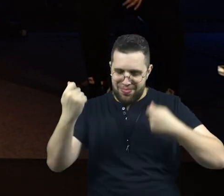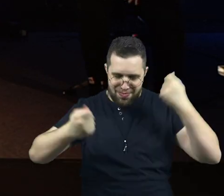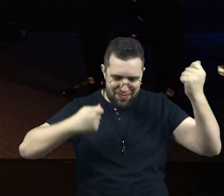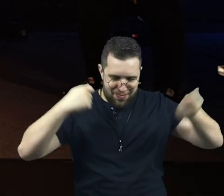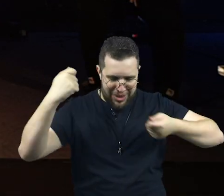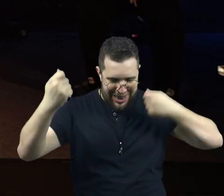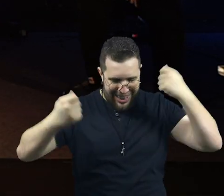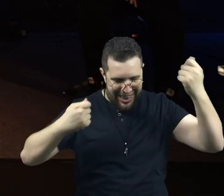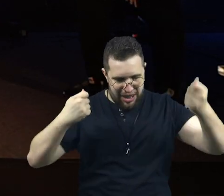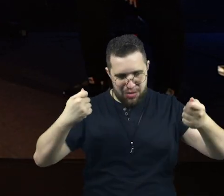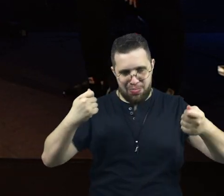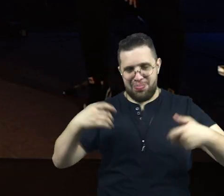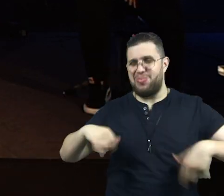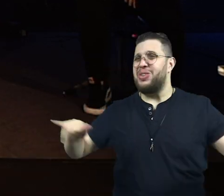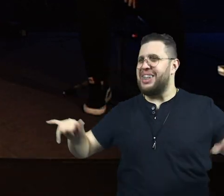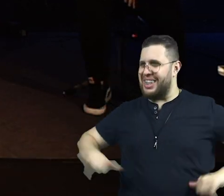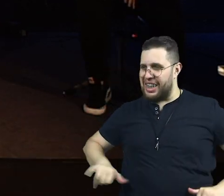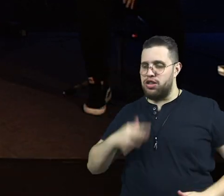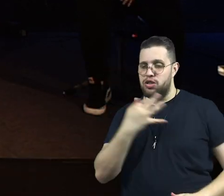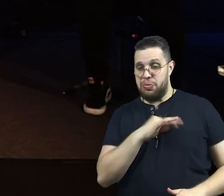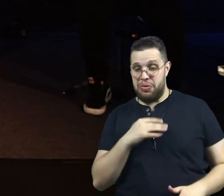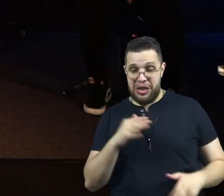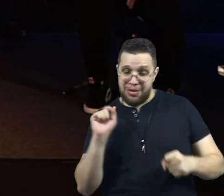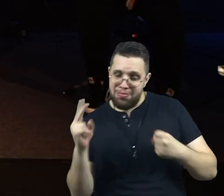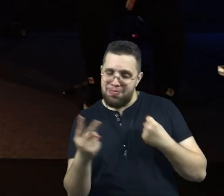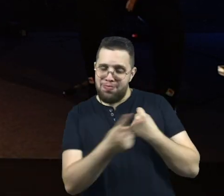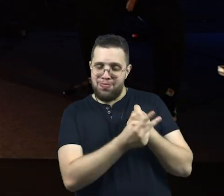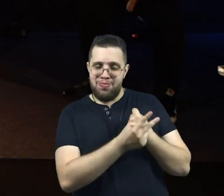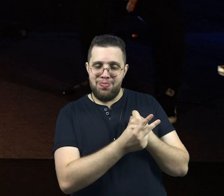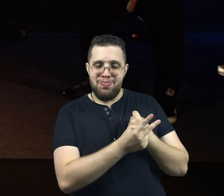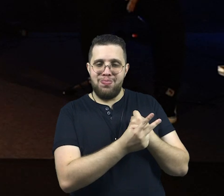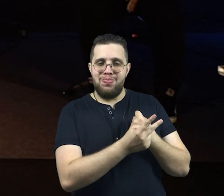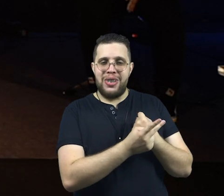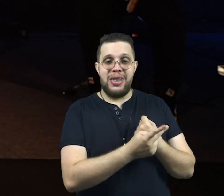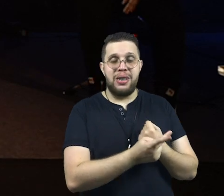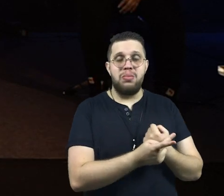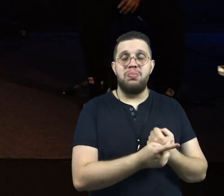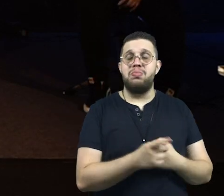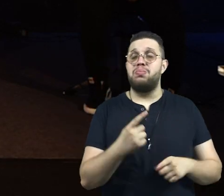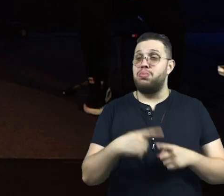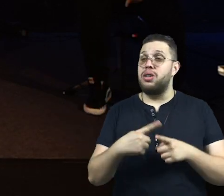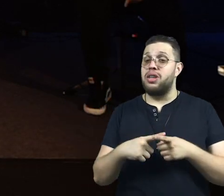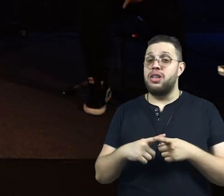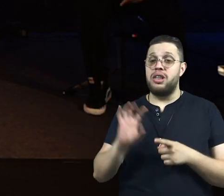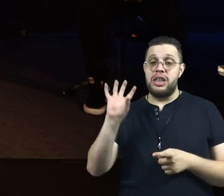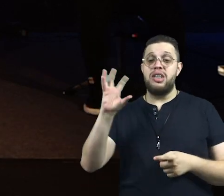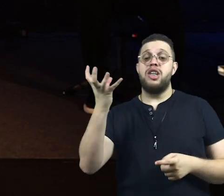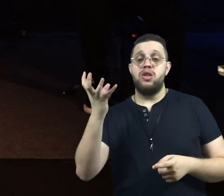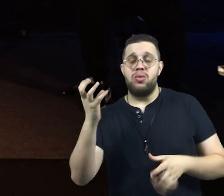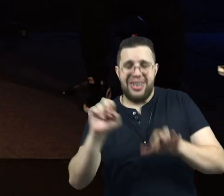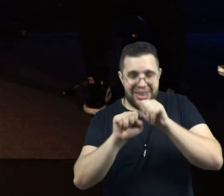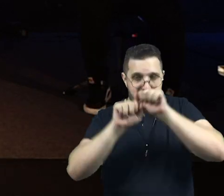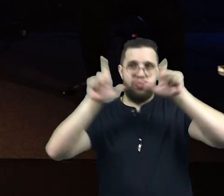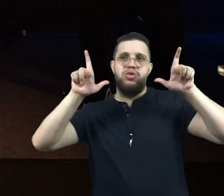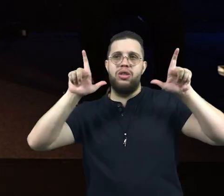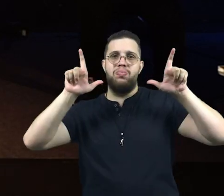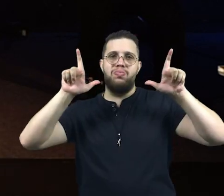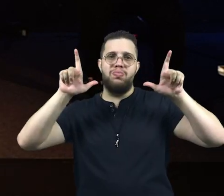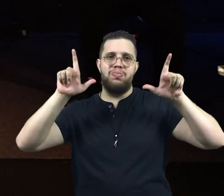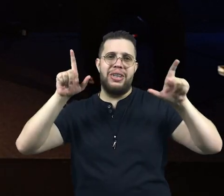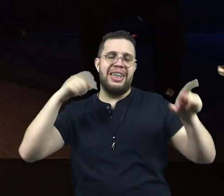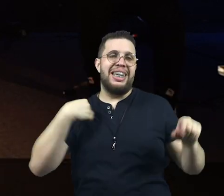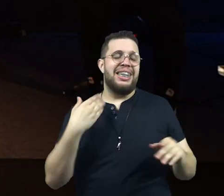nos protegem. Caso contrário, muitos de nós, se não fosse esse tempo de despertar,